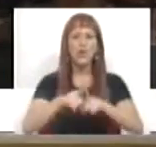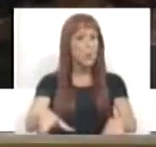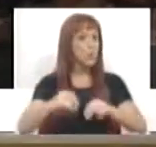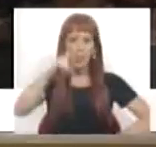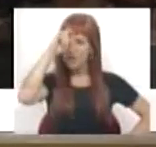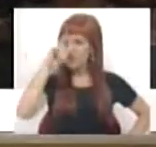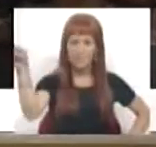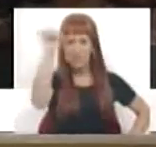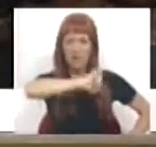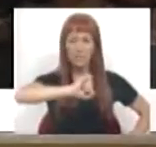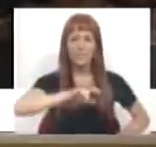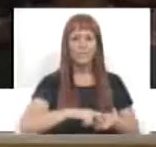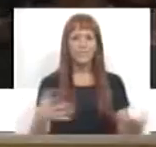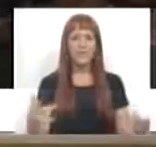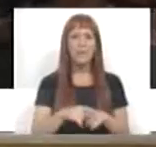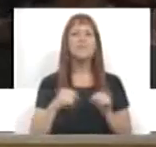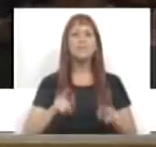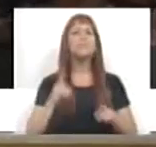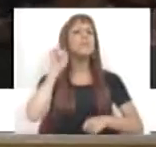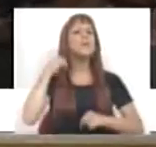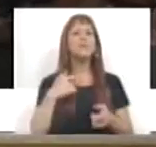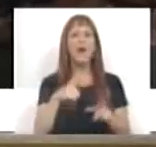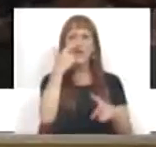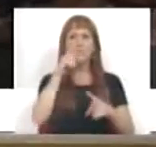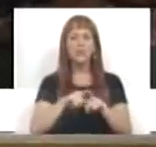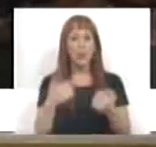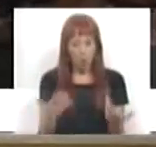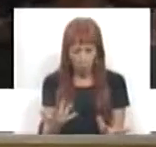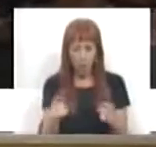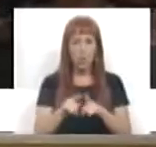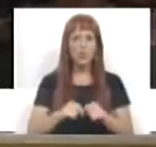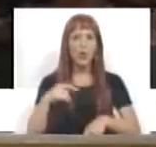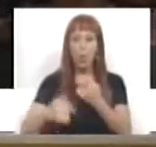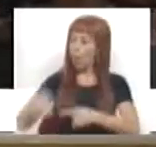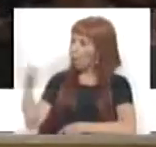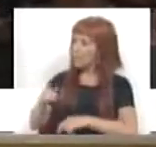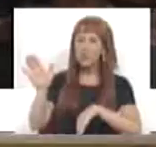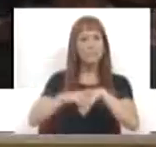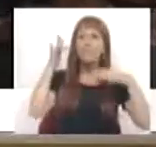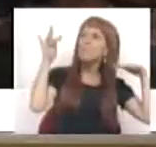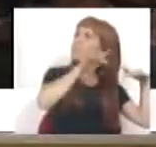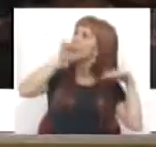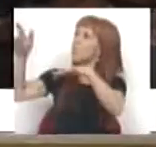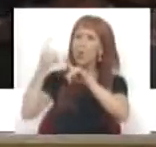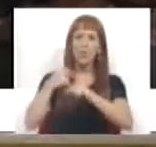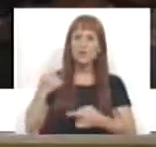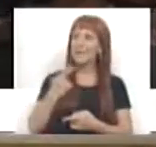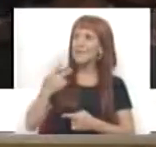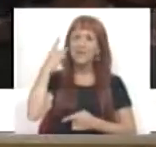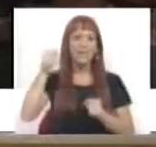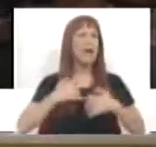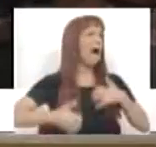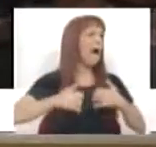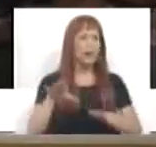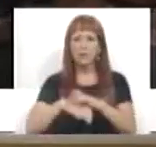nunca esqueceremos. Mas devemos-lo sobretudo aos de baixo, aos de hoje, aos que foram obrigados a emigrar. Devemos-lo a quem vive na